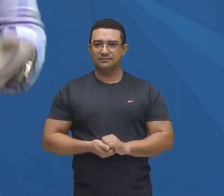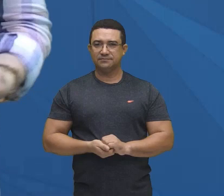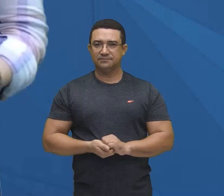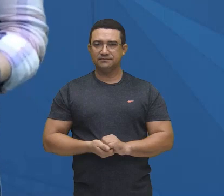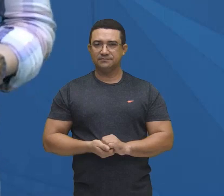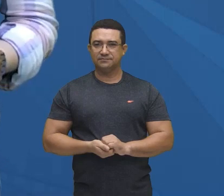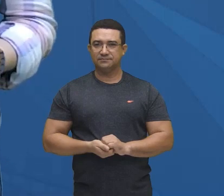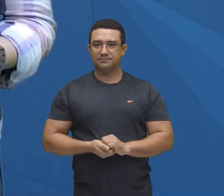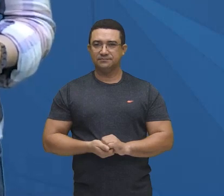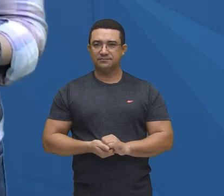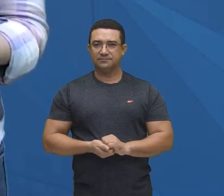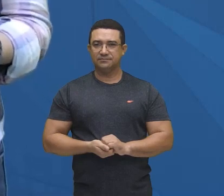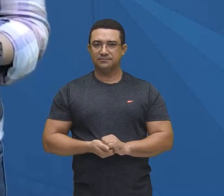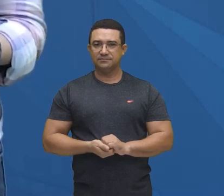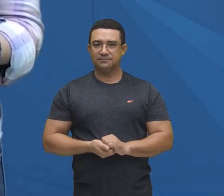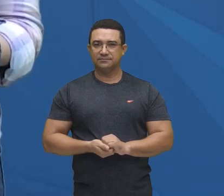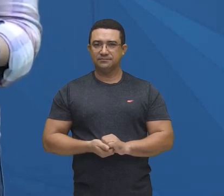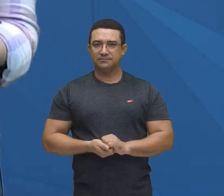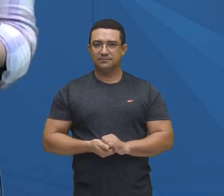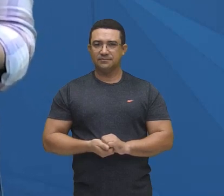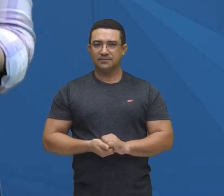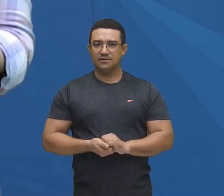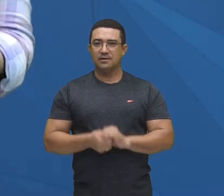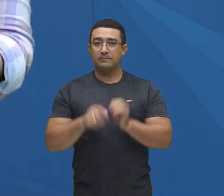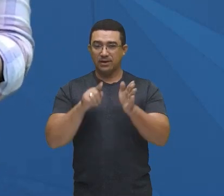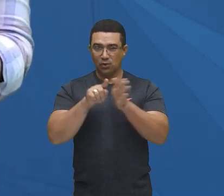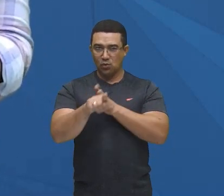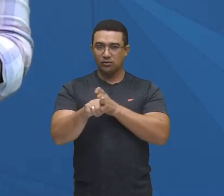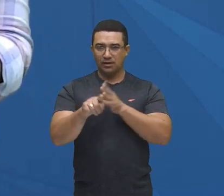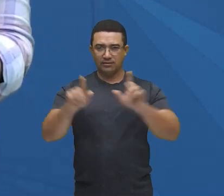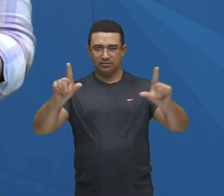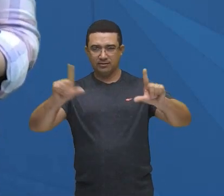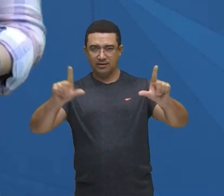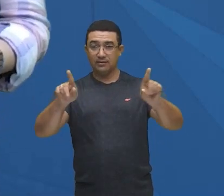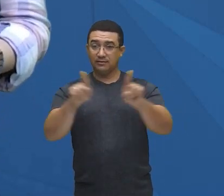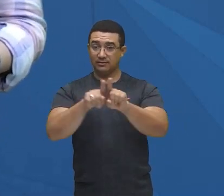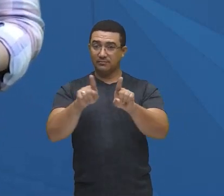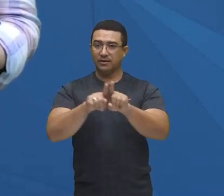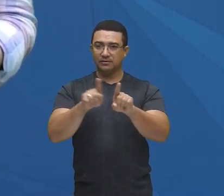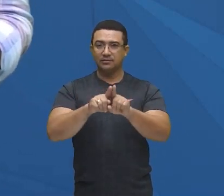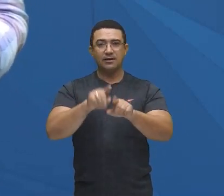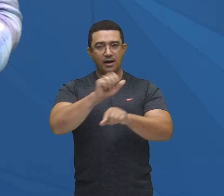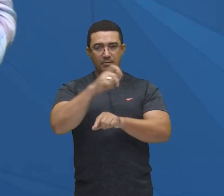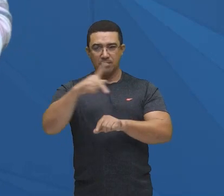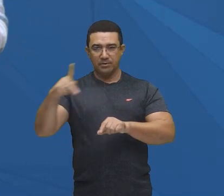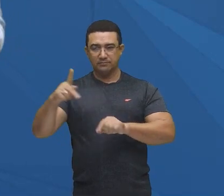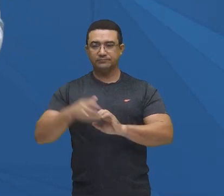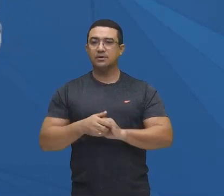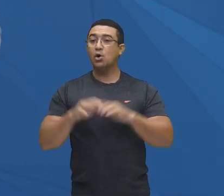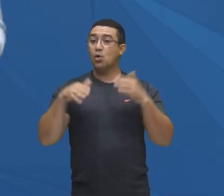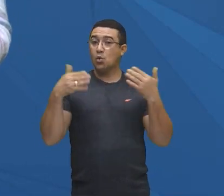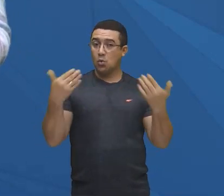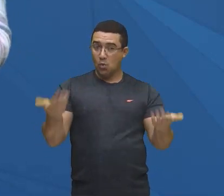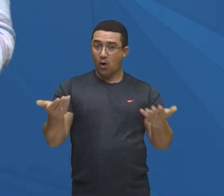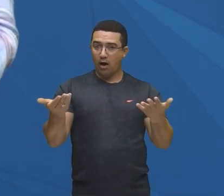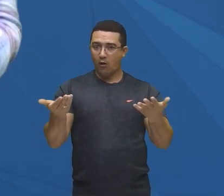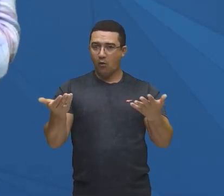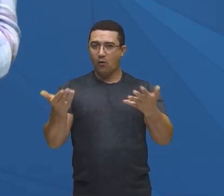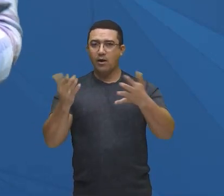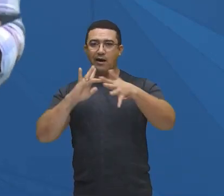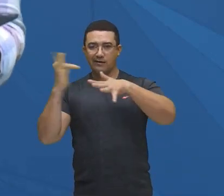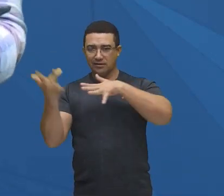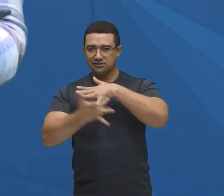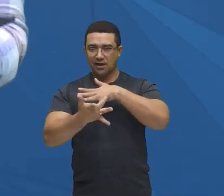curioso, pergunta na tela e no aplicativo. Vamos lá. Qual rede social foi excluída, ou